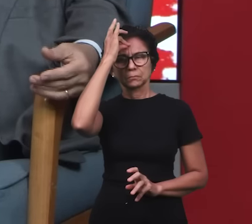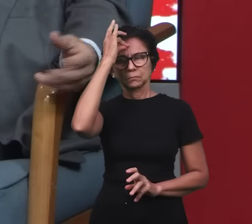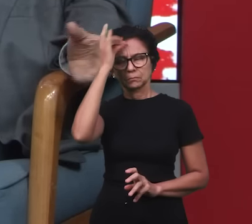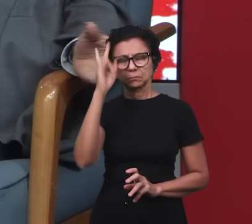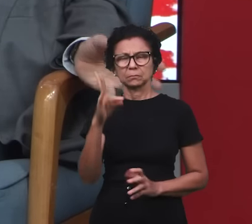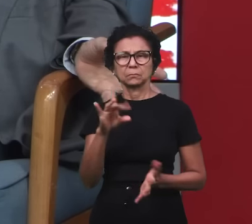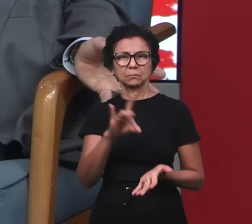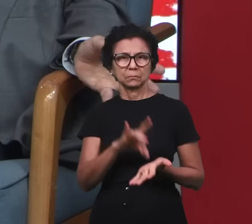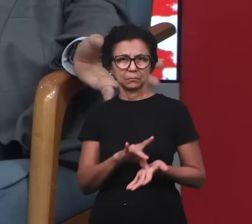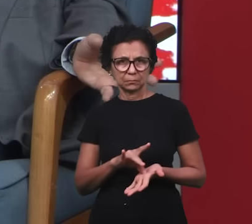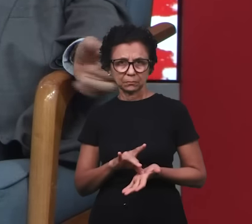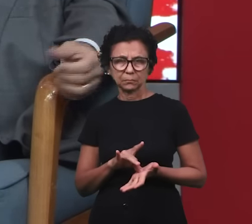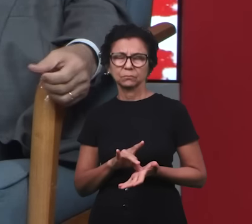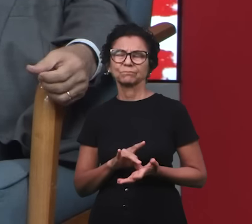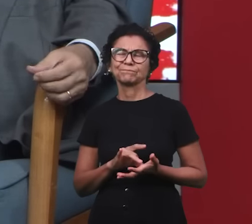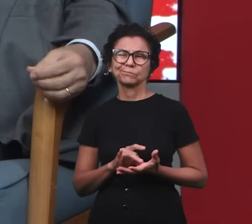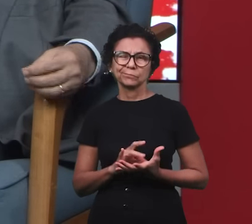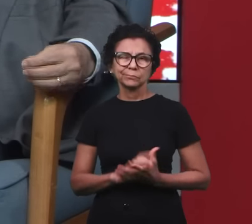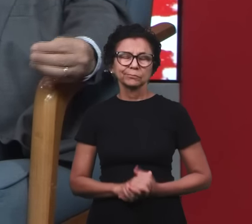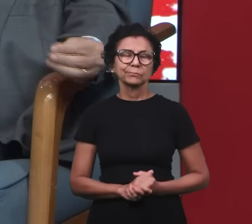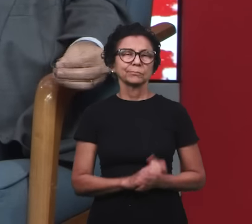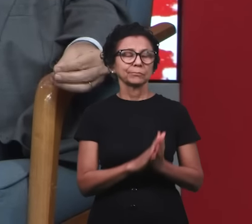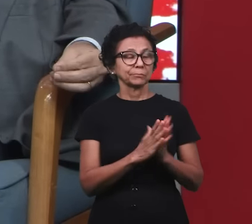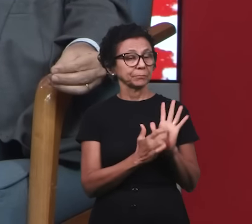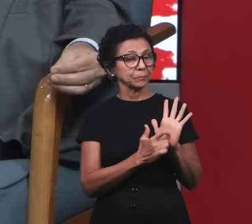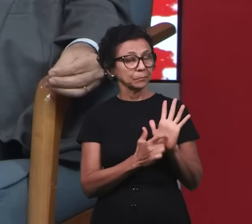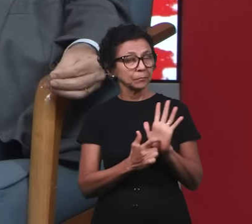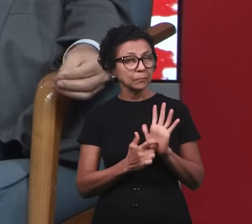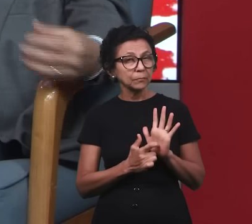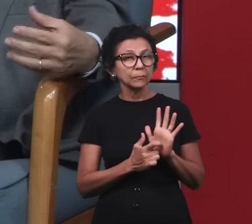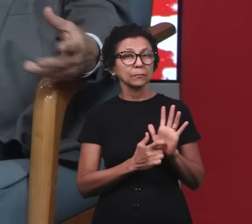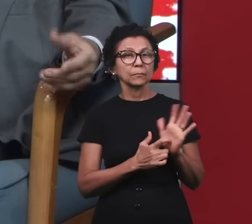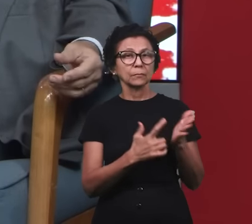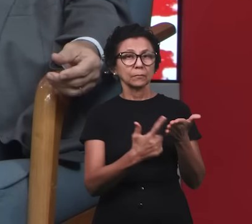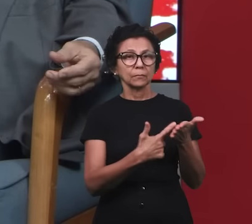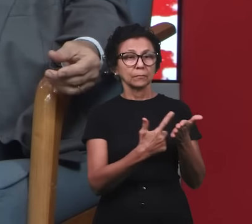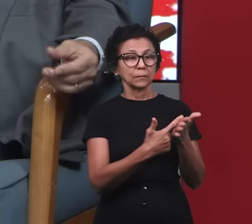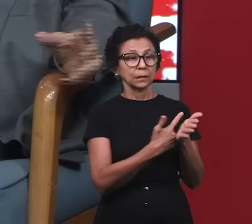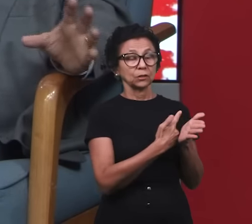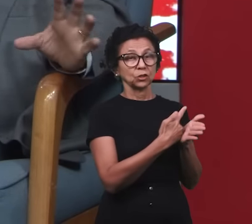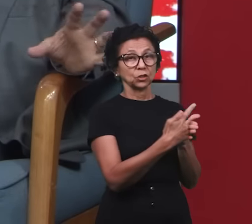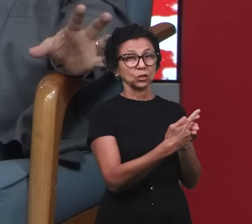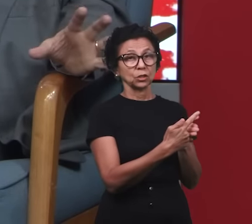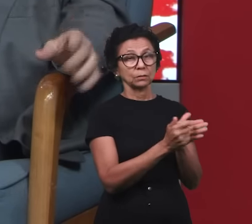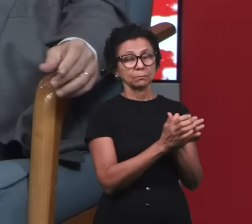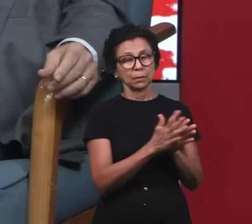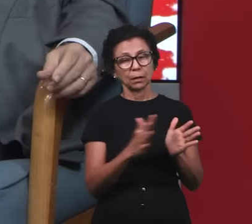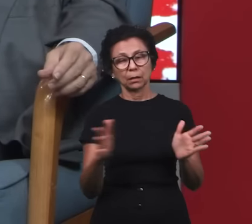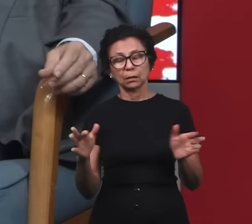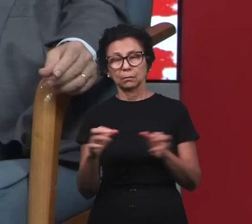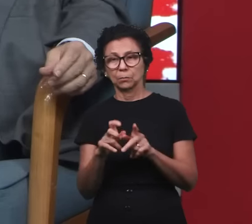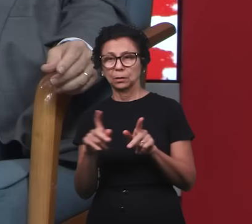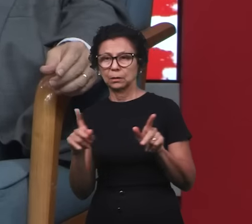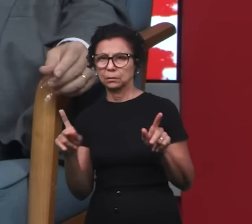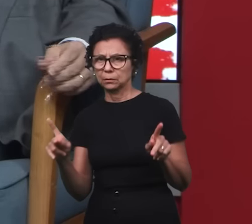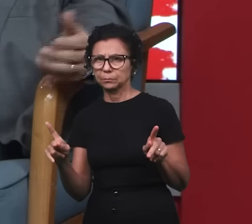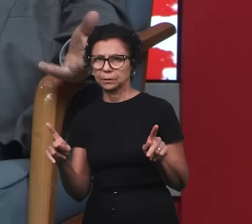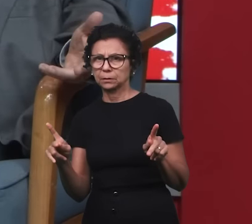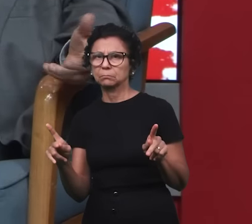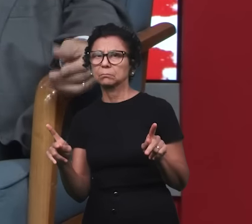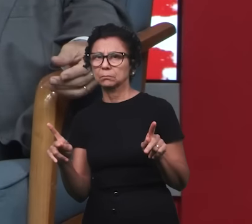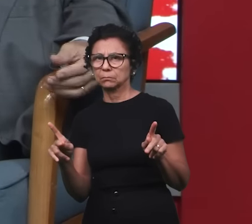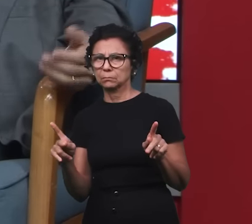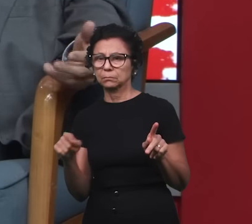tempo, desde o Gênesis vai até o Apocalipse, o Espírito Santo está presente sempre,